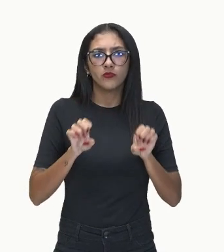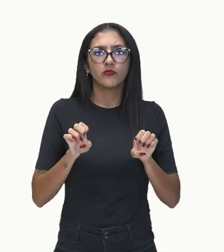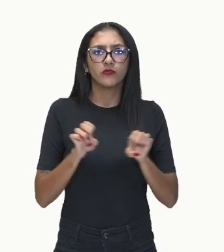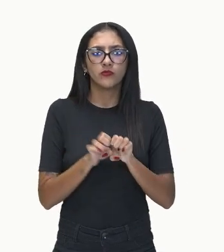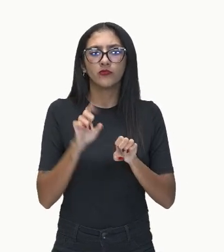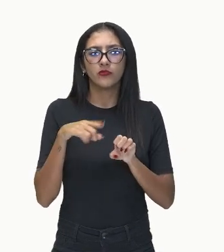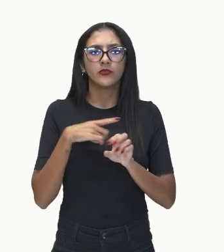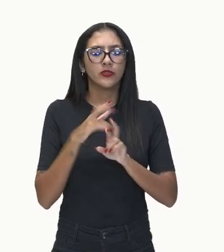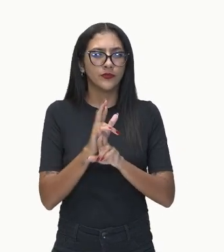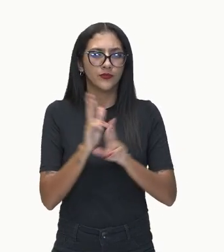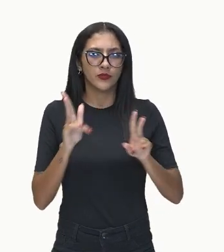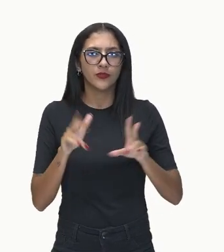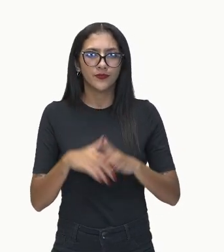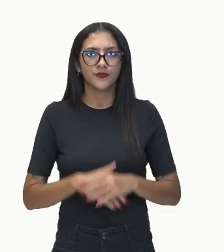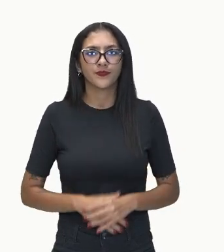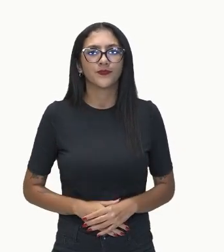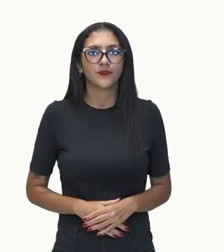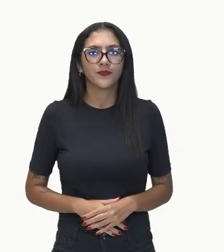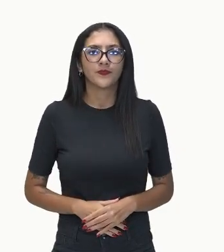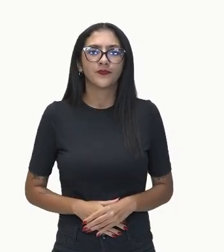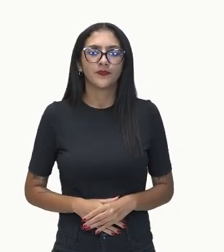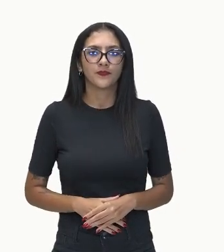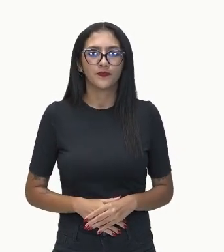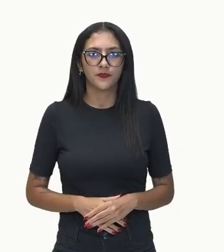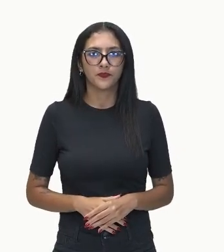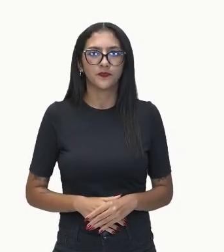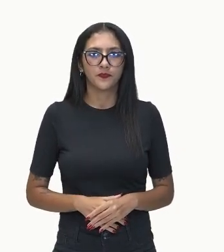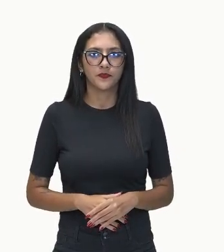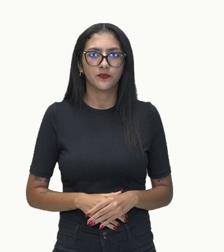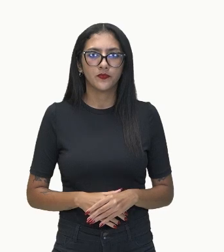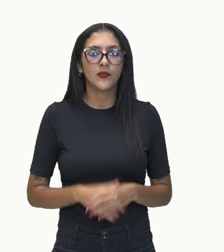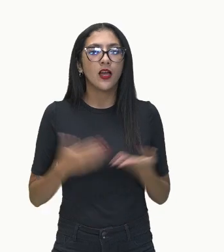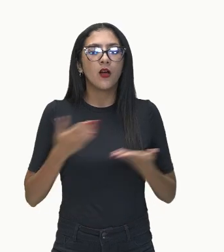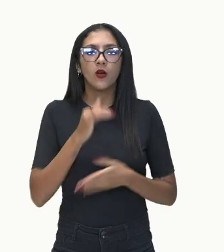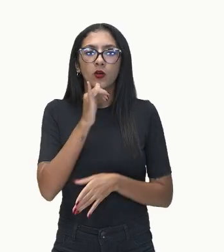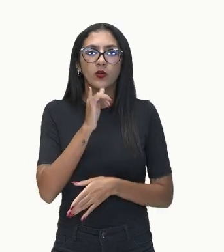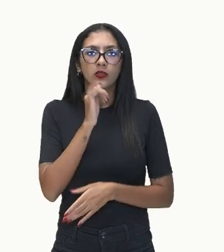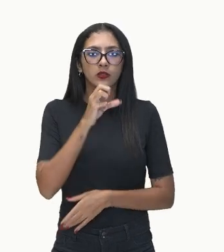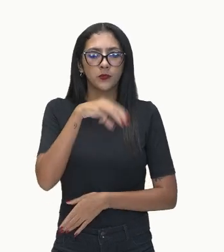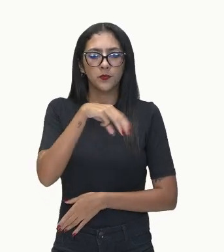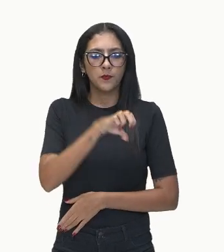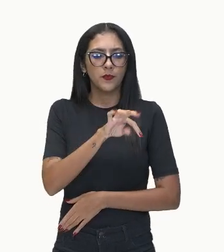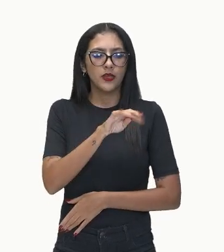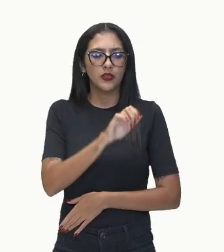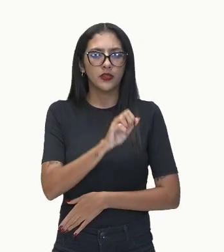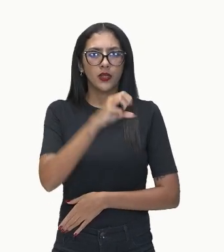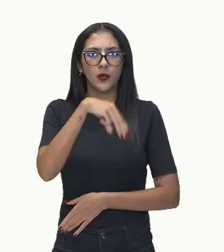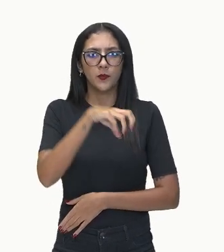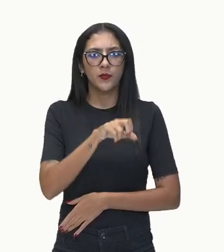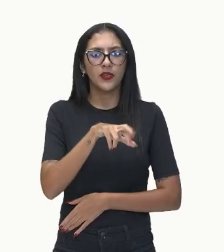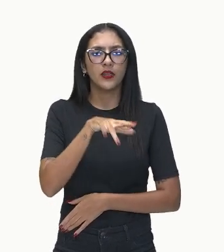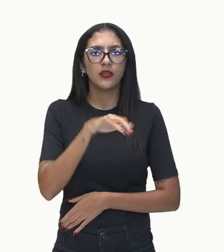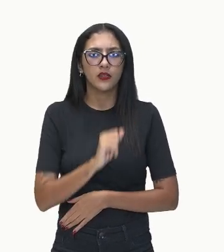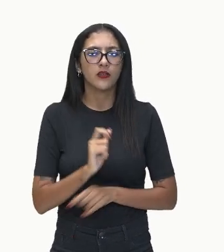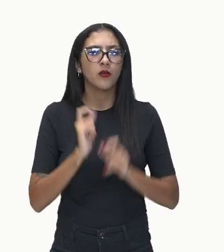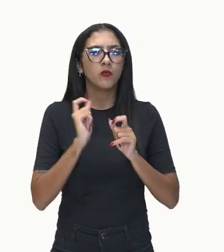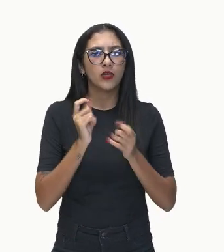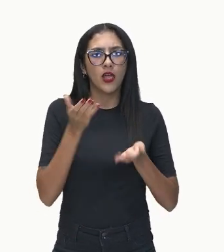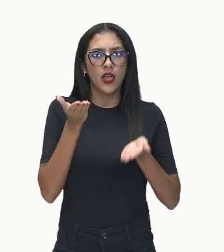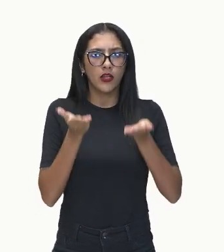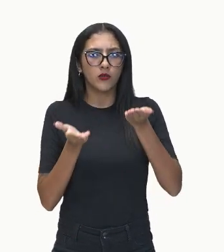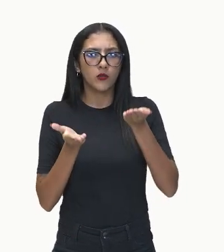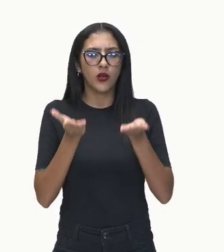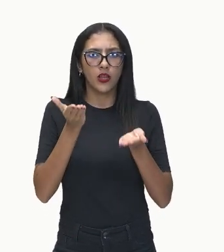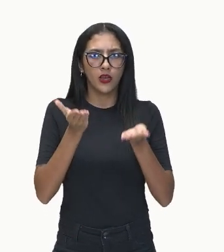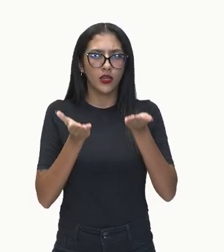fórmula molecular. E a metameria é uma isomeria de compensação. A isomeria de compensação é